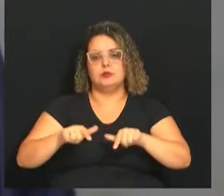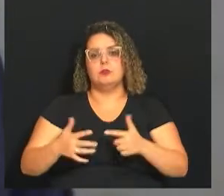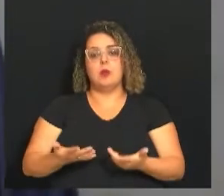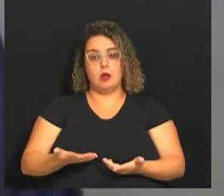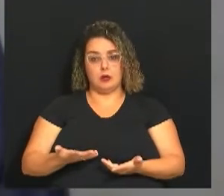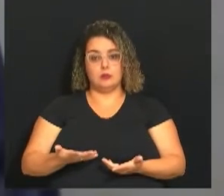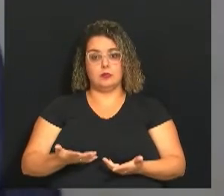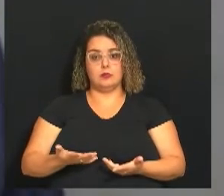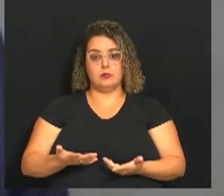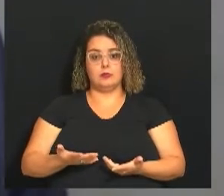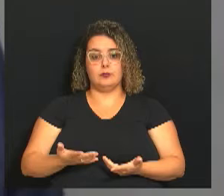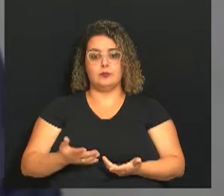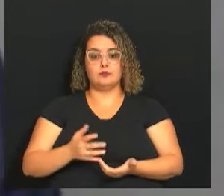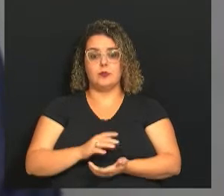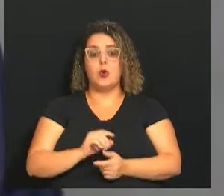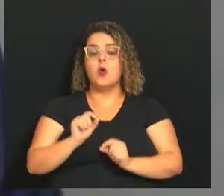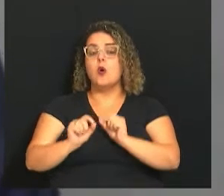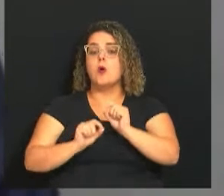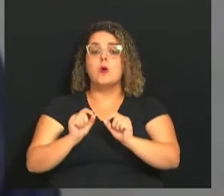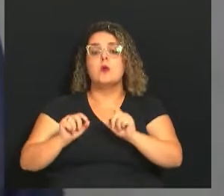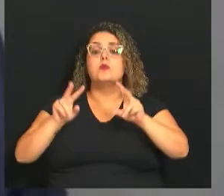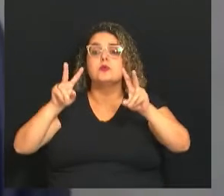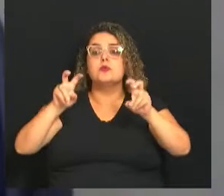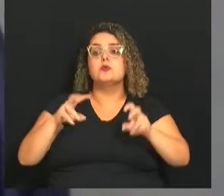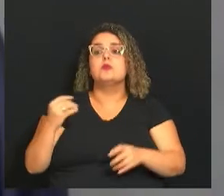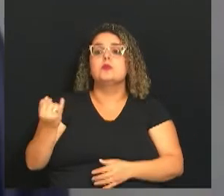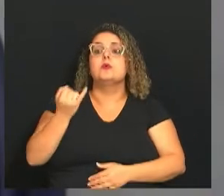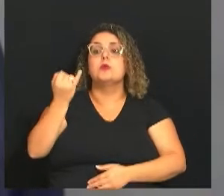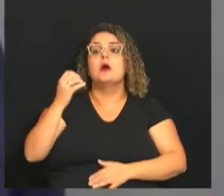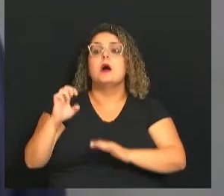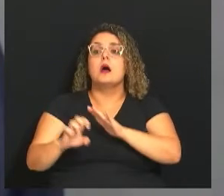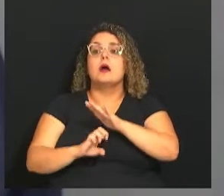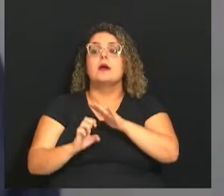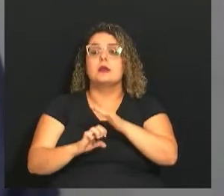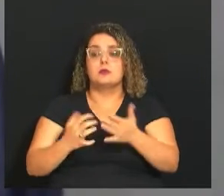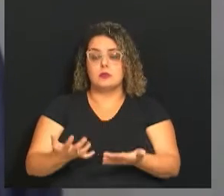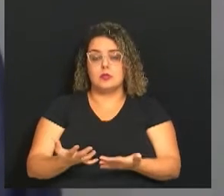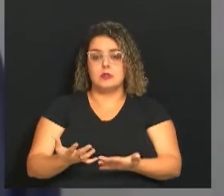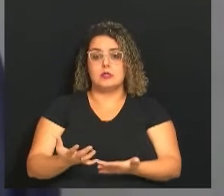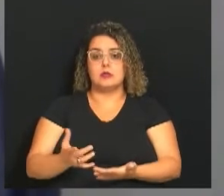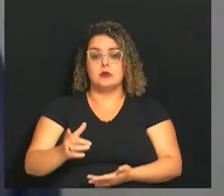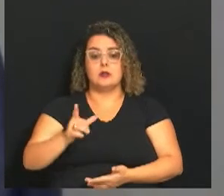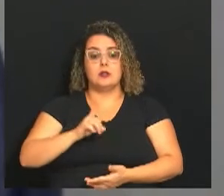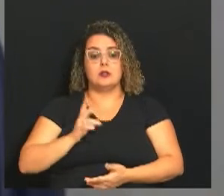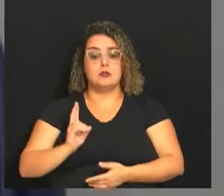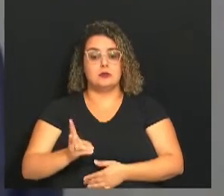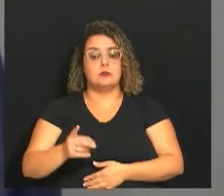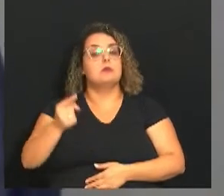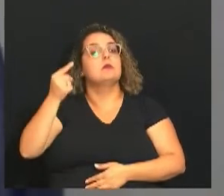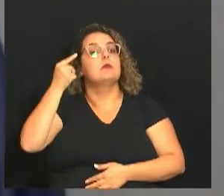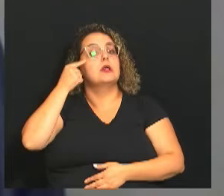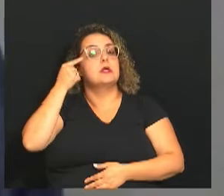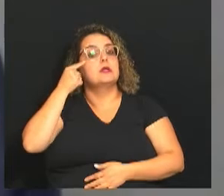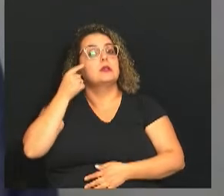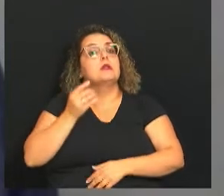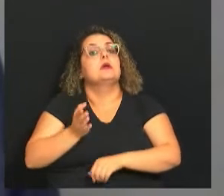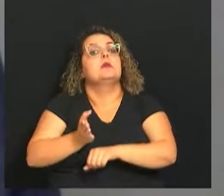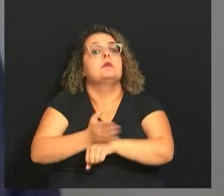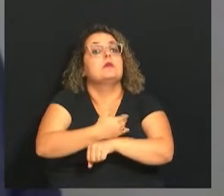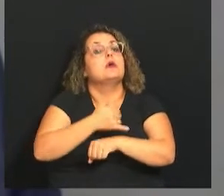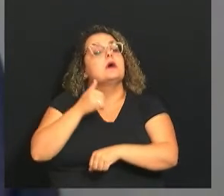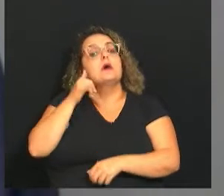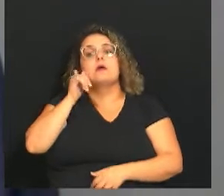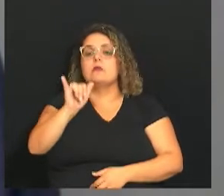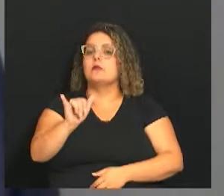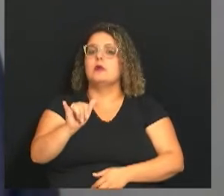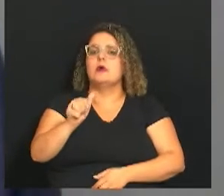eu sempre coloco como importante? A empresa ela tem que sempre pensar na prevenção do alcoolismo